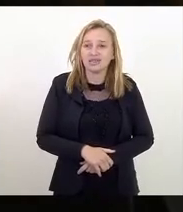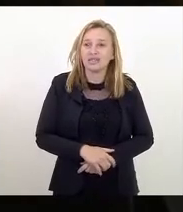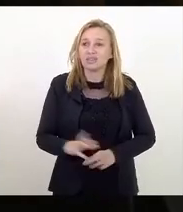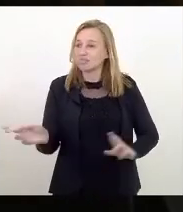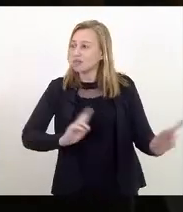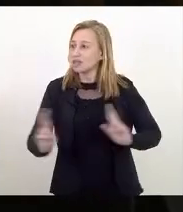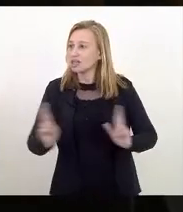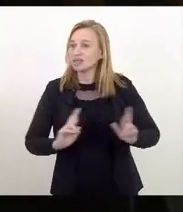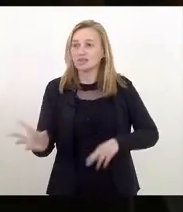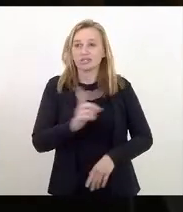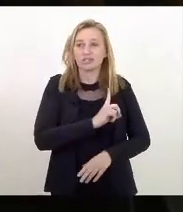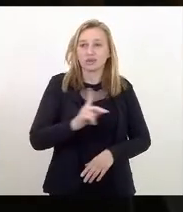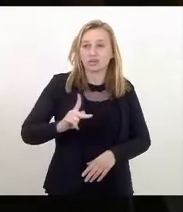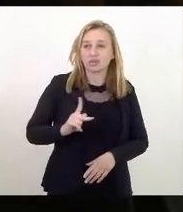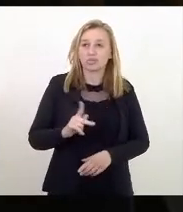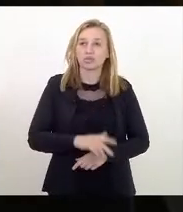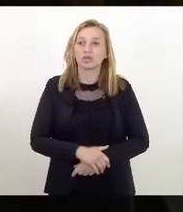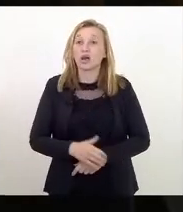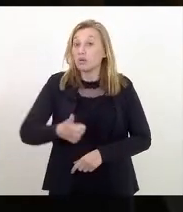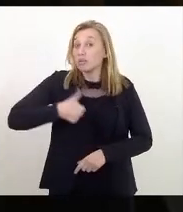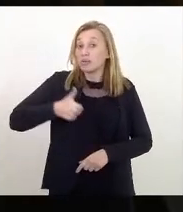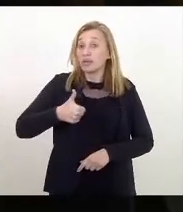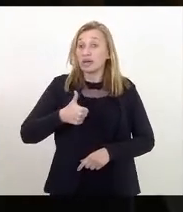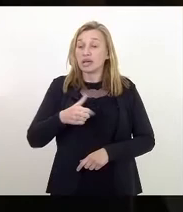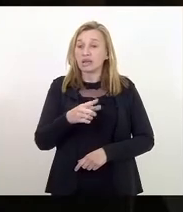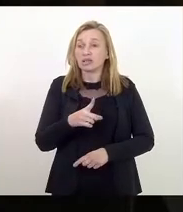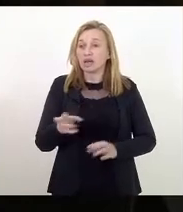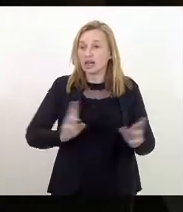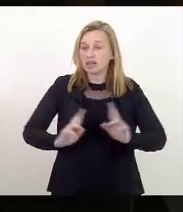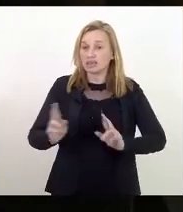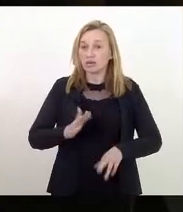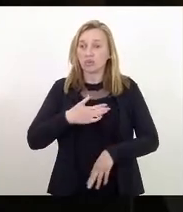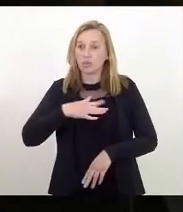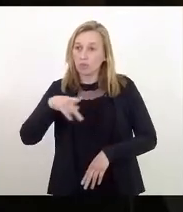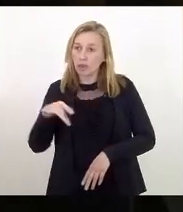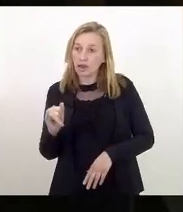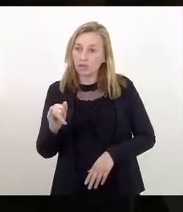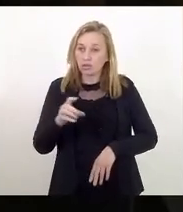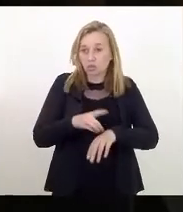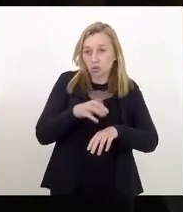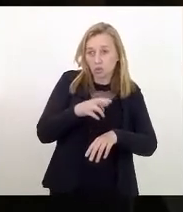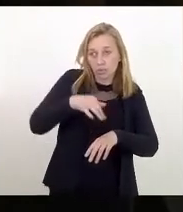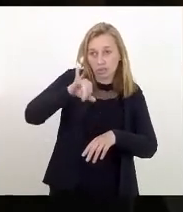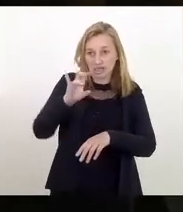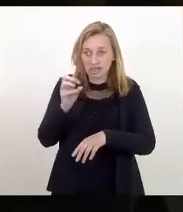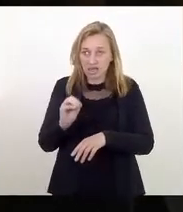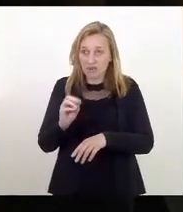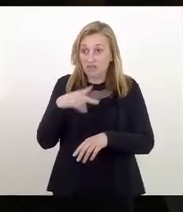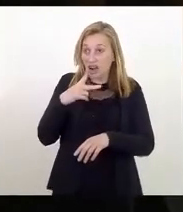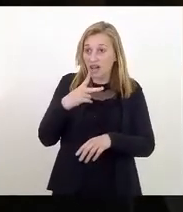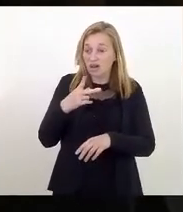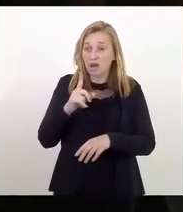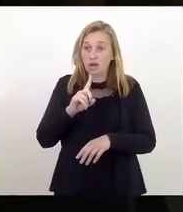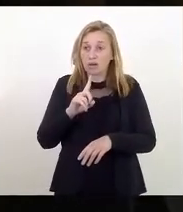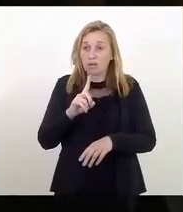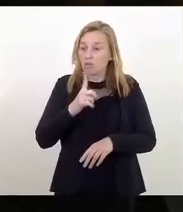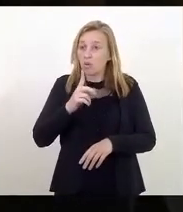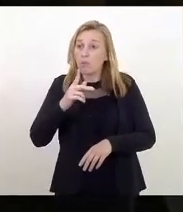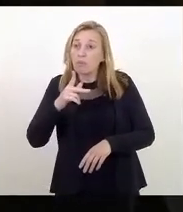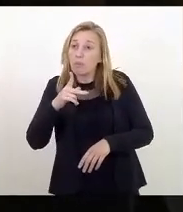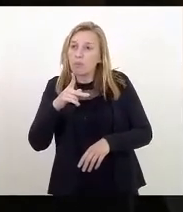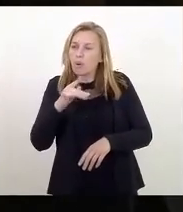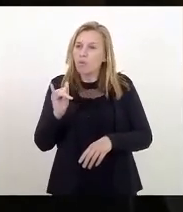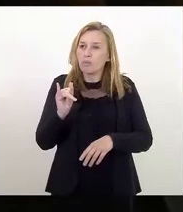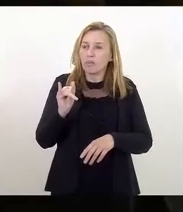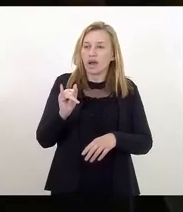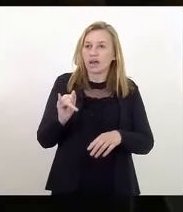relação com a defensoria pública. Primeiro, a relação do meu pai com o doutor Marcelo, porque o doutor Marcelo dizia que meu pai não era a segurança dele. O